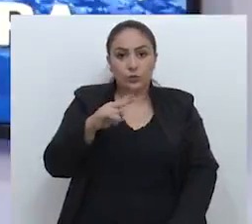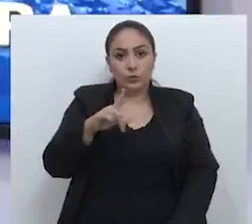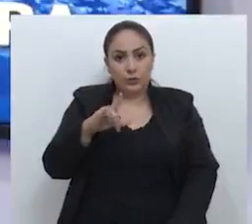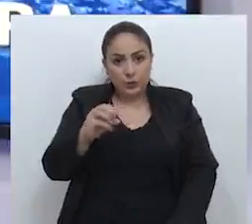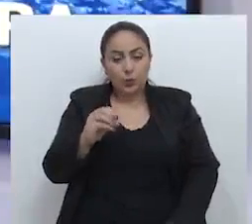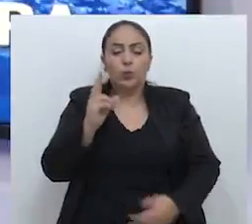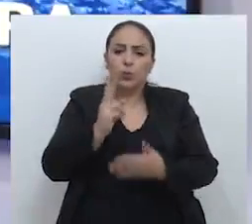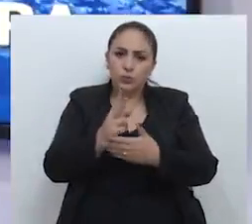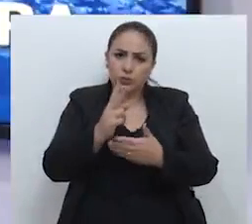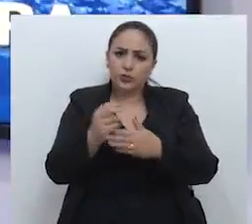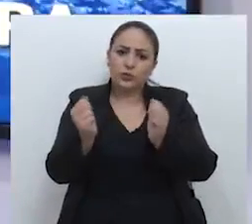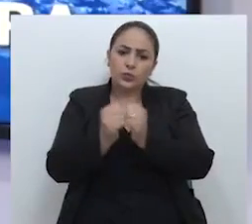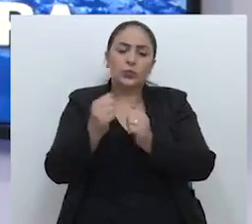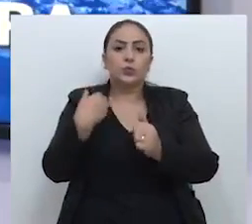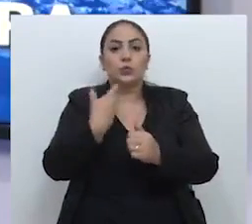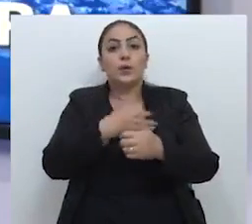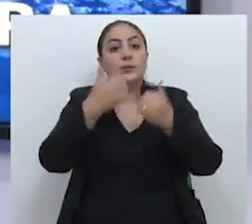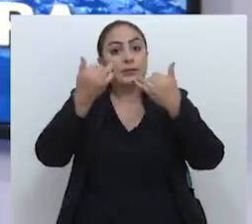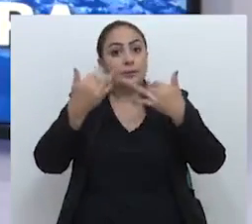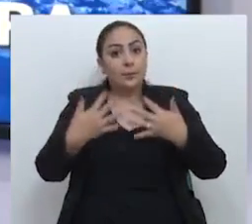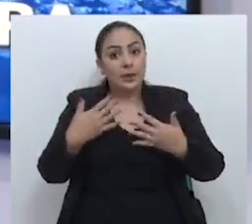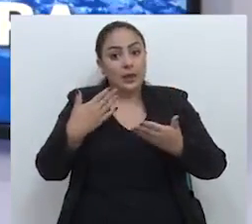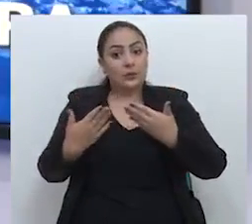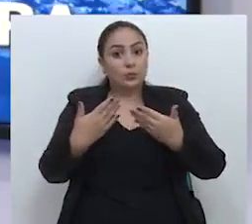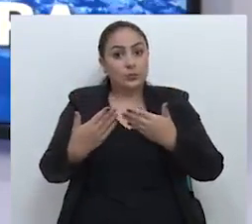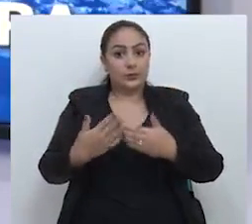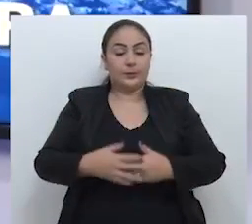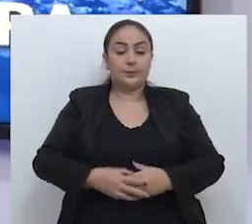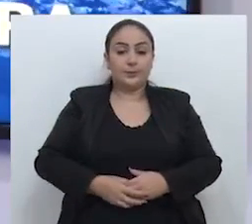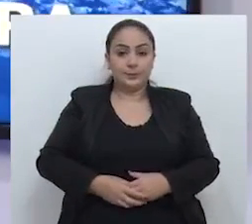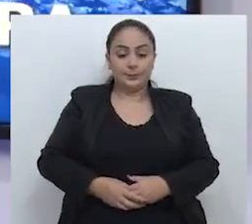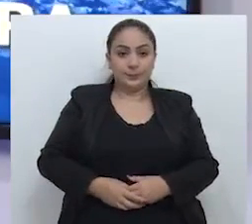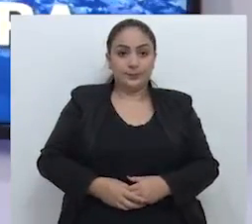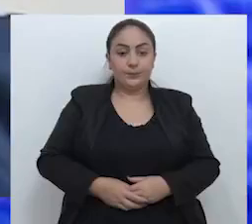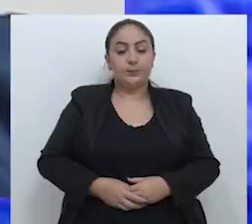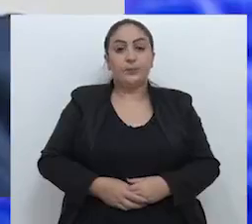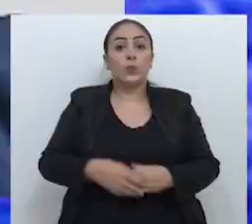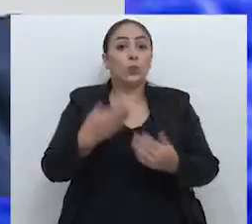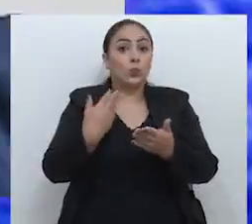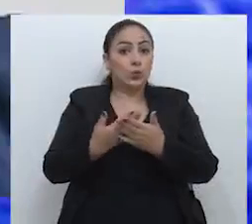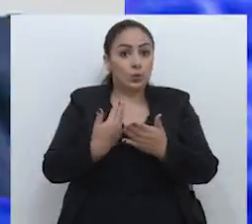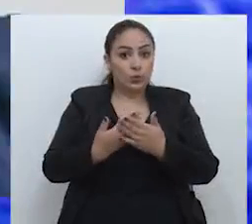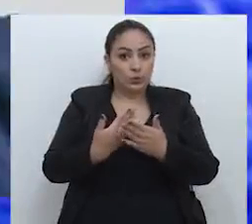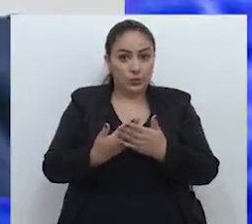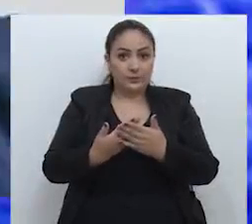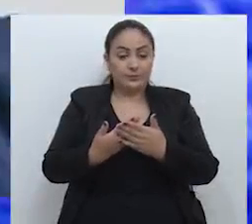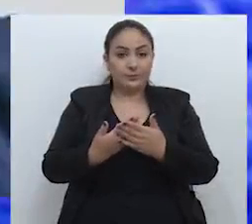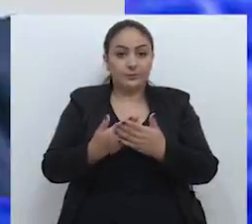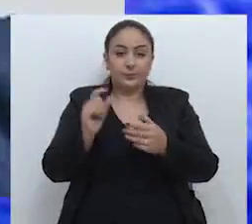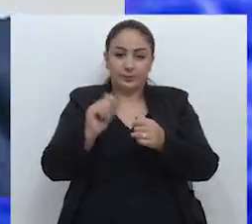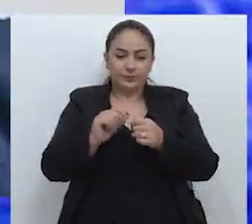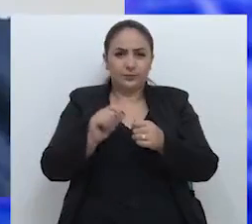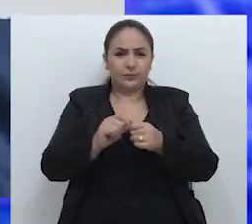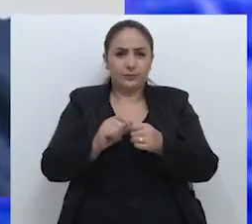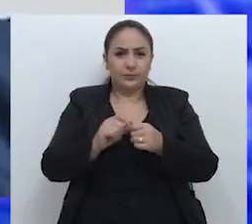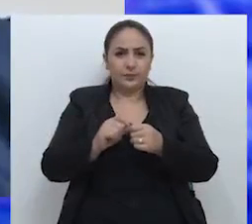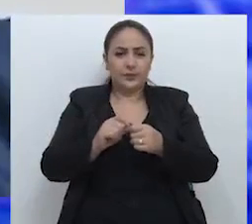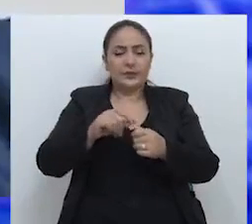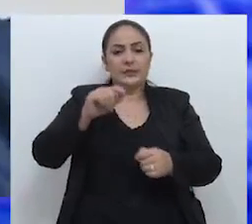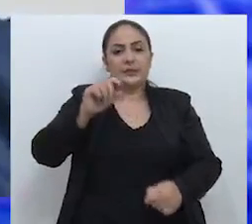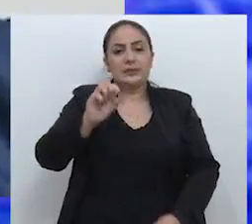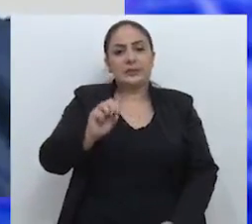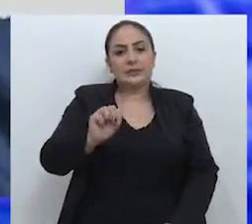Júlio Stobe continuar conosco e esclarecer estas questões. Um estudo realizado